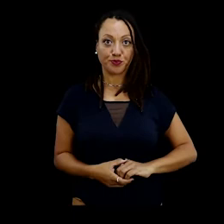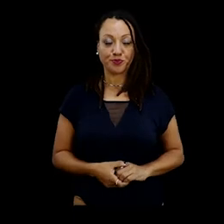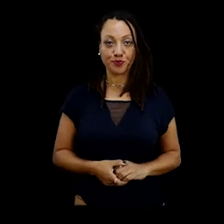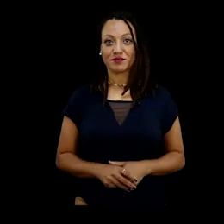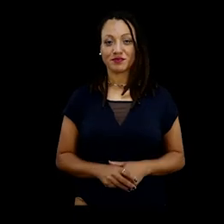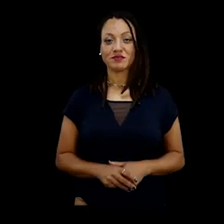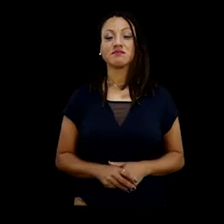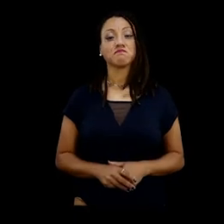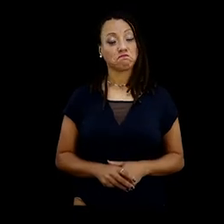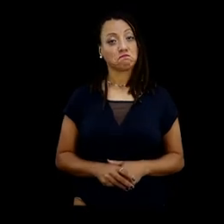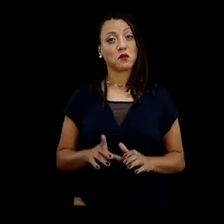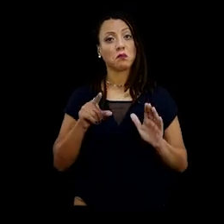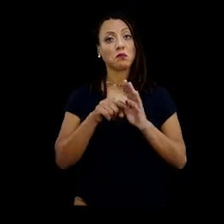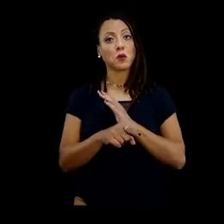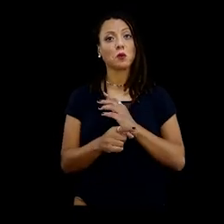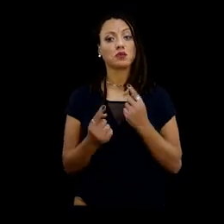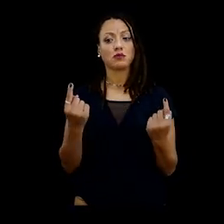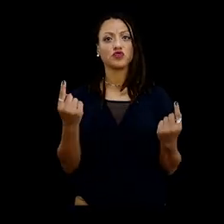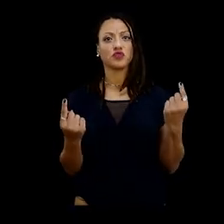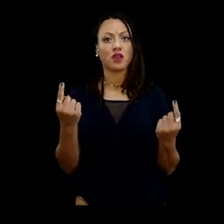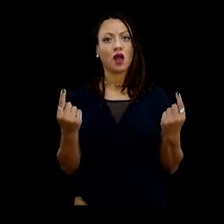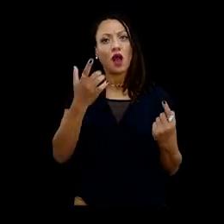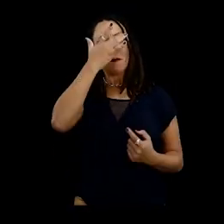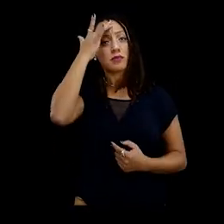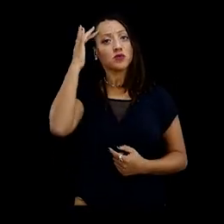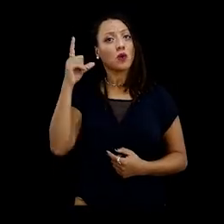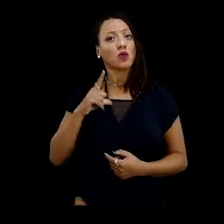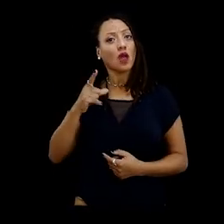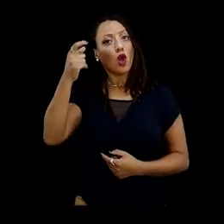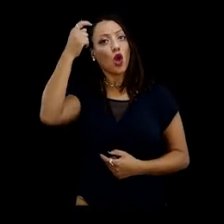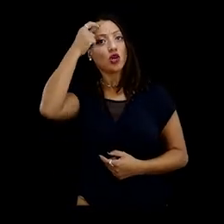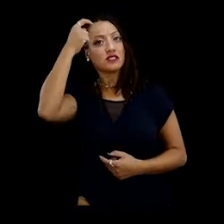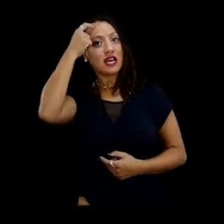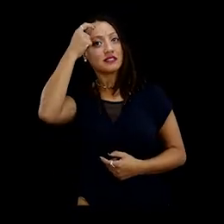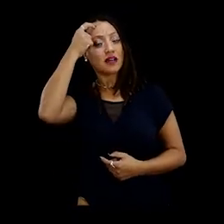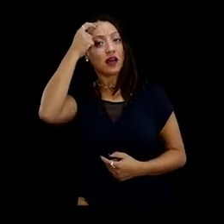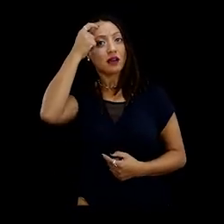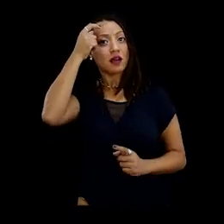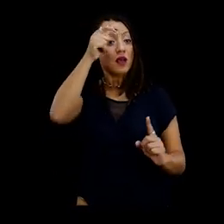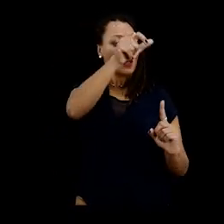é a diferença entre uma pessoa conscientizada e uma pessoa não conscientizada?